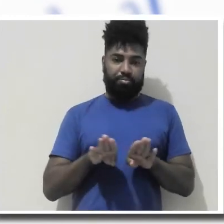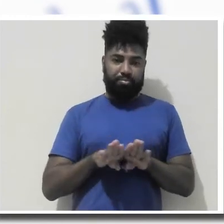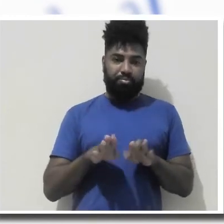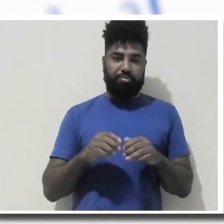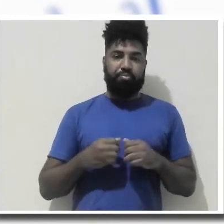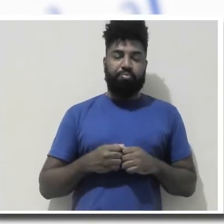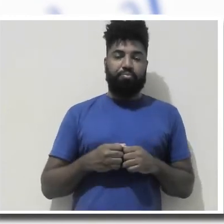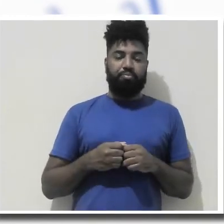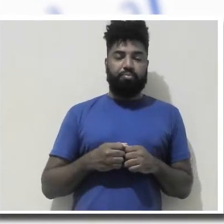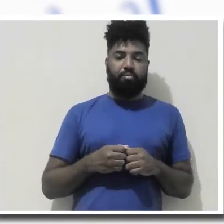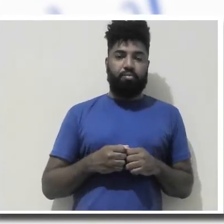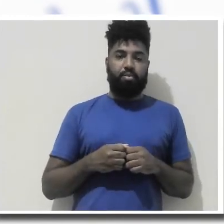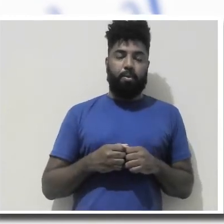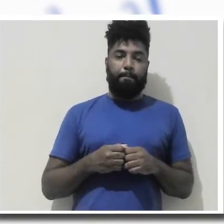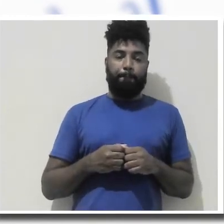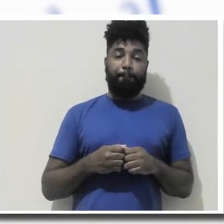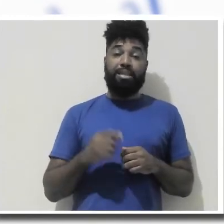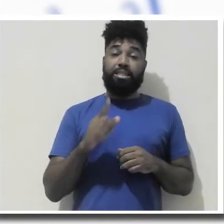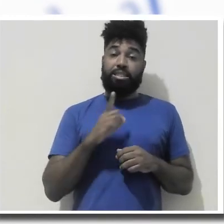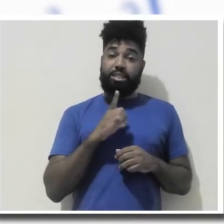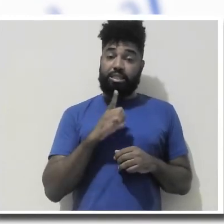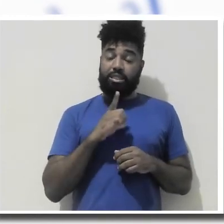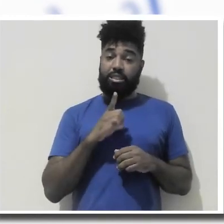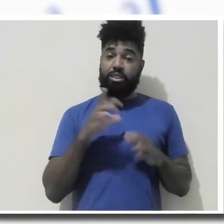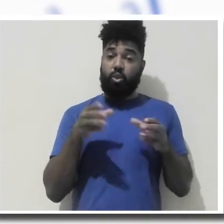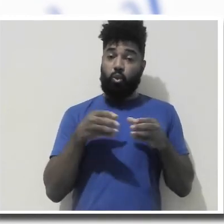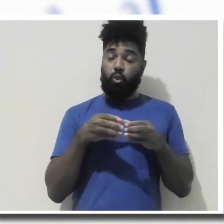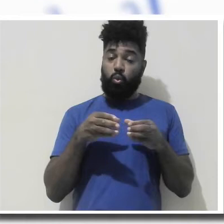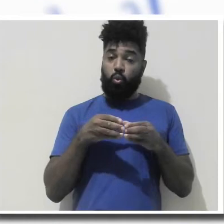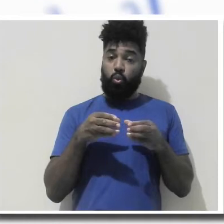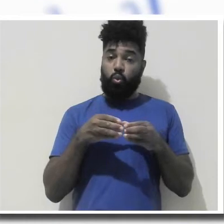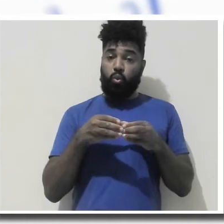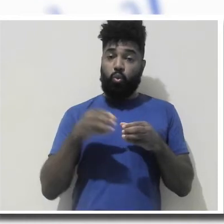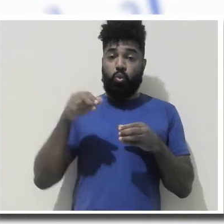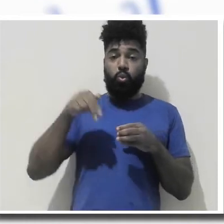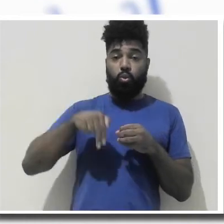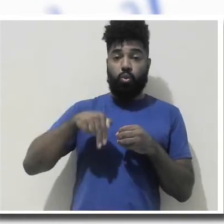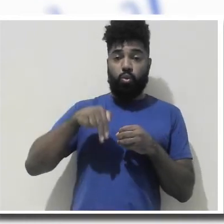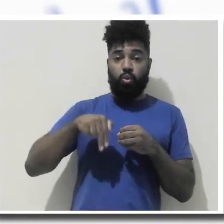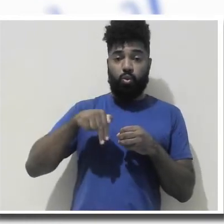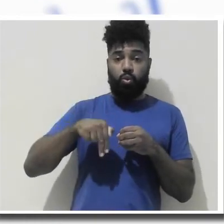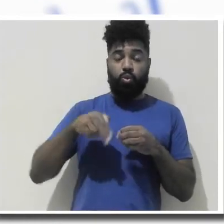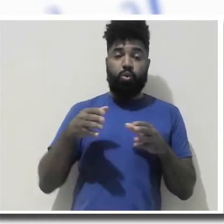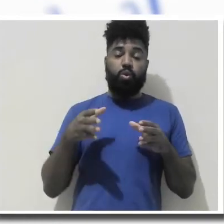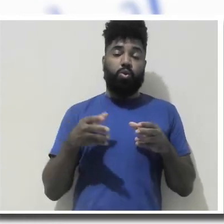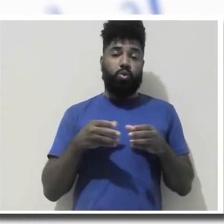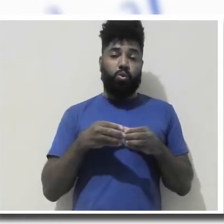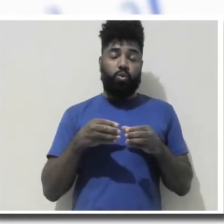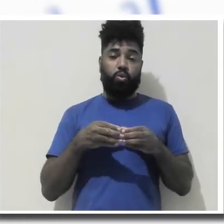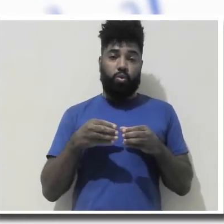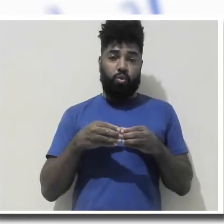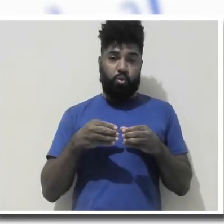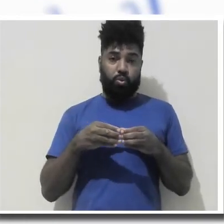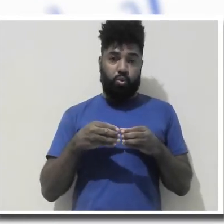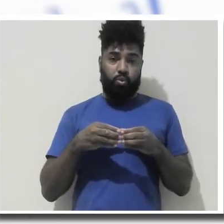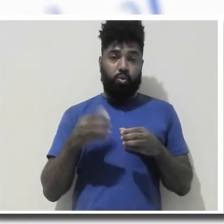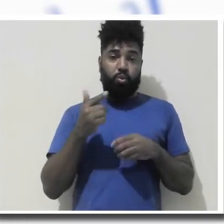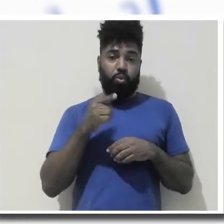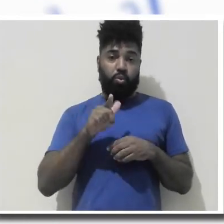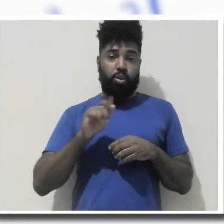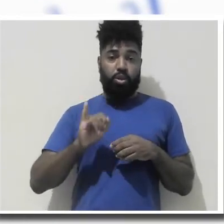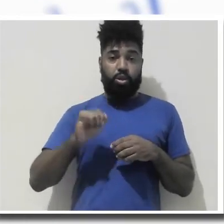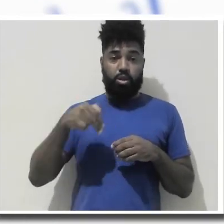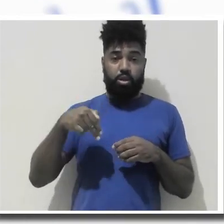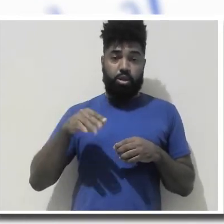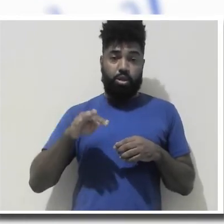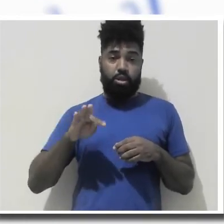Aquela relação que tínhamos no conjunto dos números naturais e dos inteiros, onde